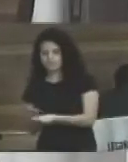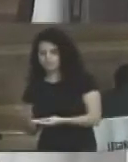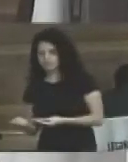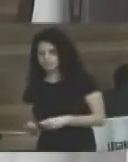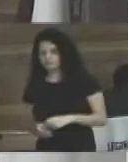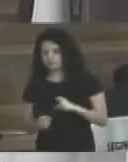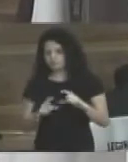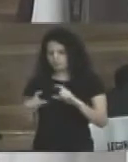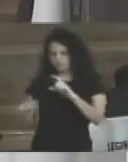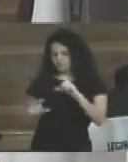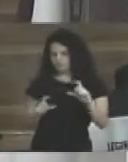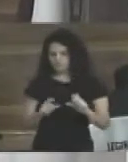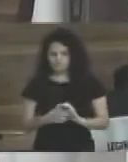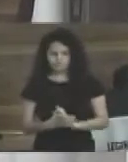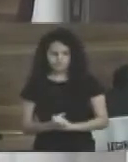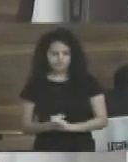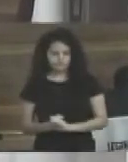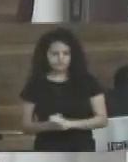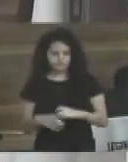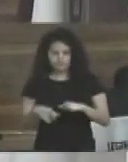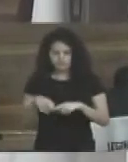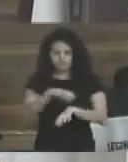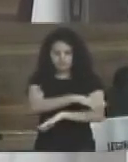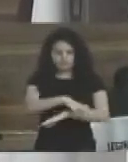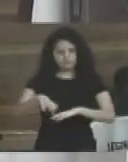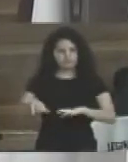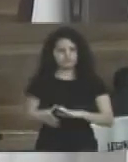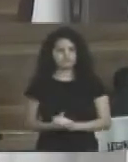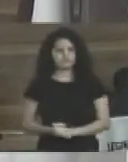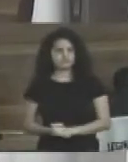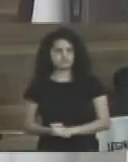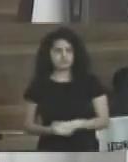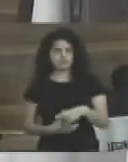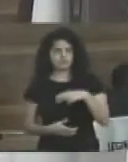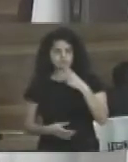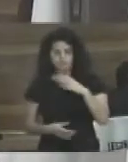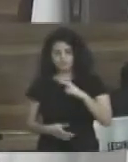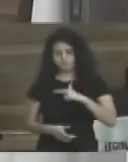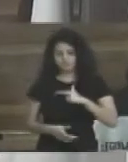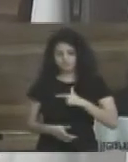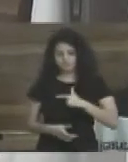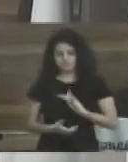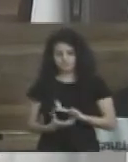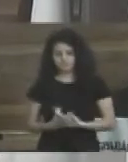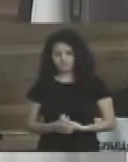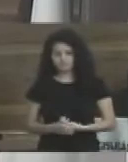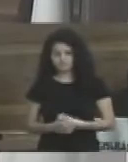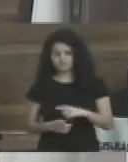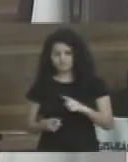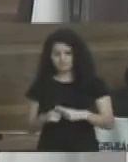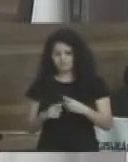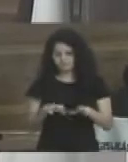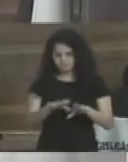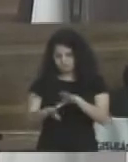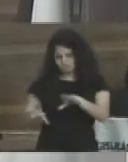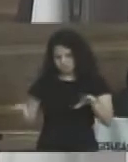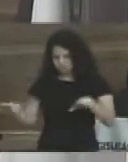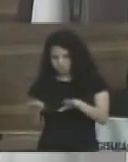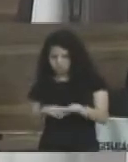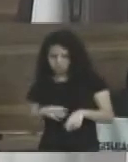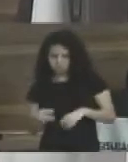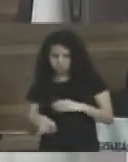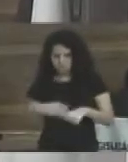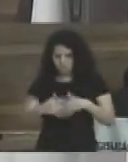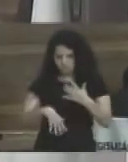Rua do Comércio, na Praça do Papão. Então, é uma coisa feia que eu digo, porque fica tudo torto, não é padronizado,